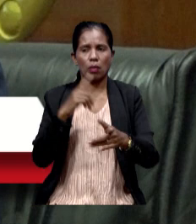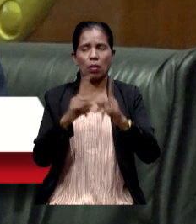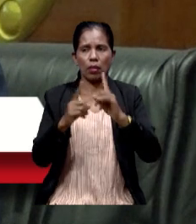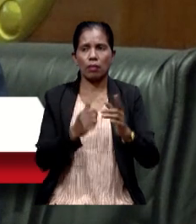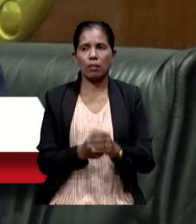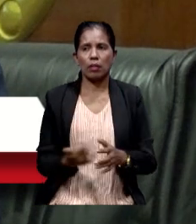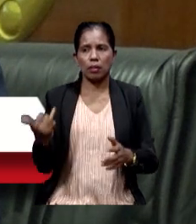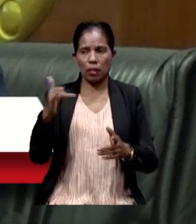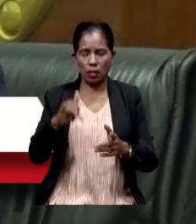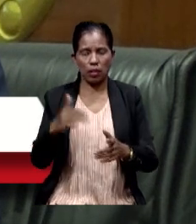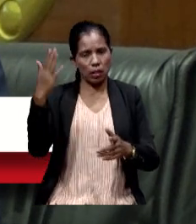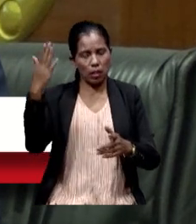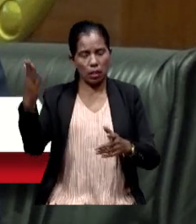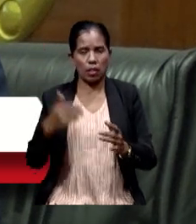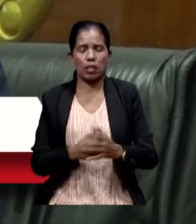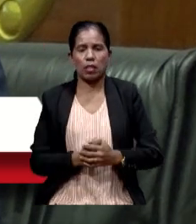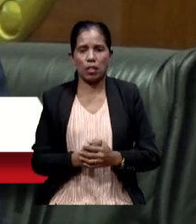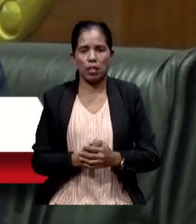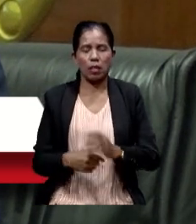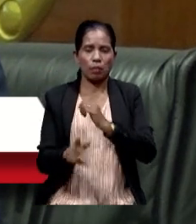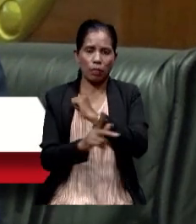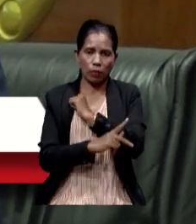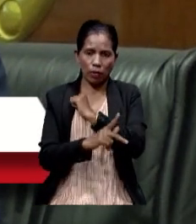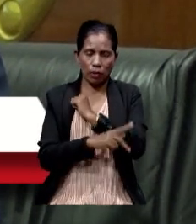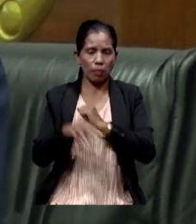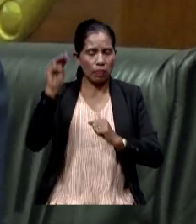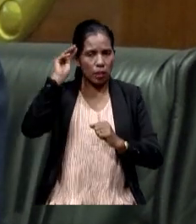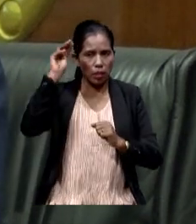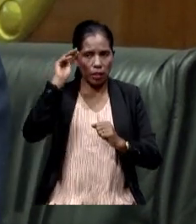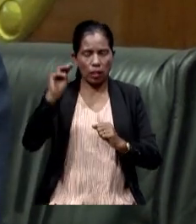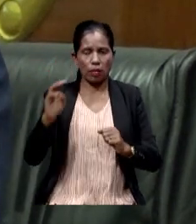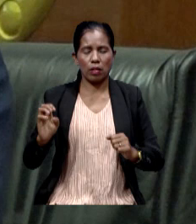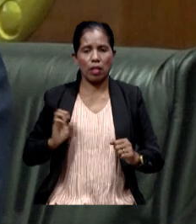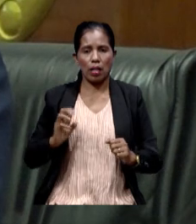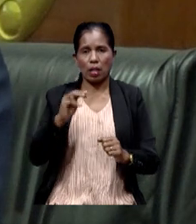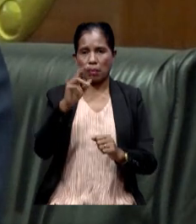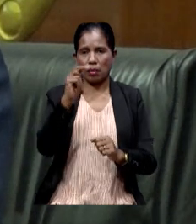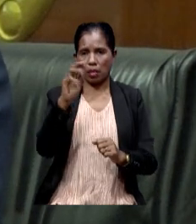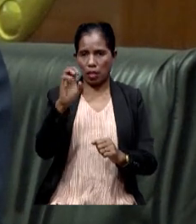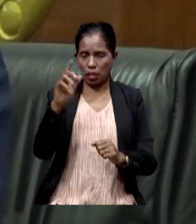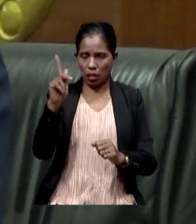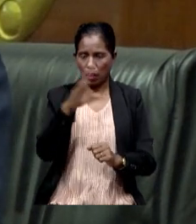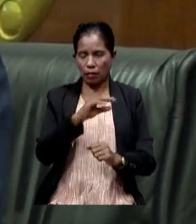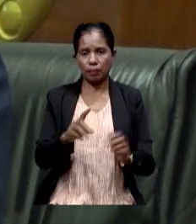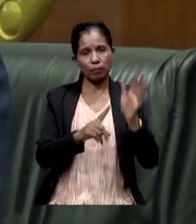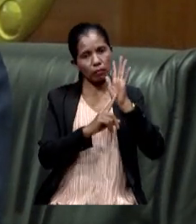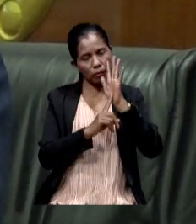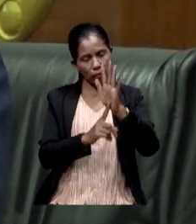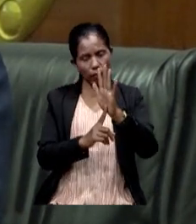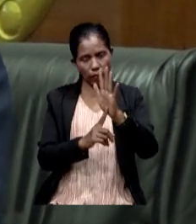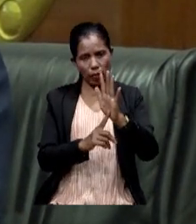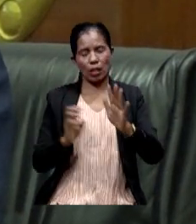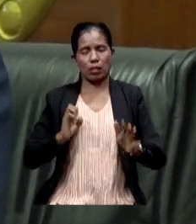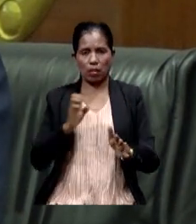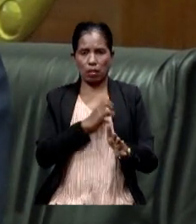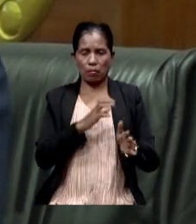sir ne be horas ne Portugal em ministério liu ministério do estrangeiro informa na baia embaixada embaixada halo na